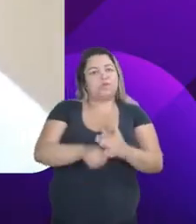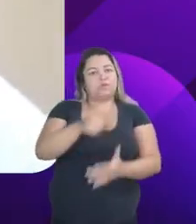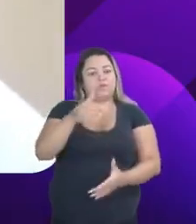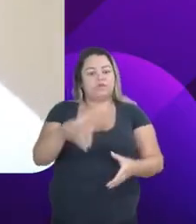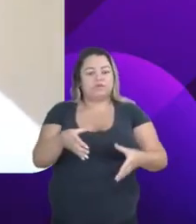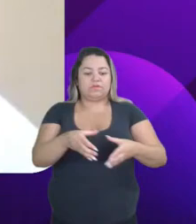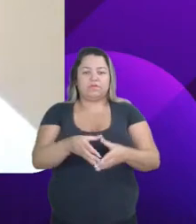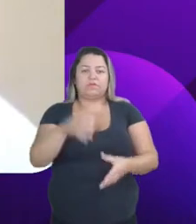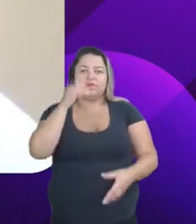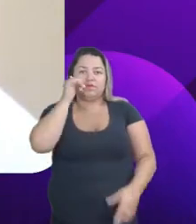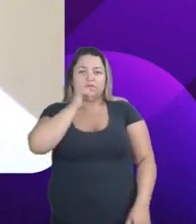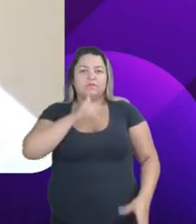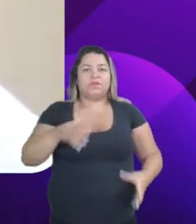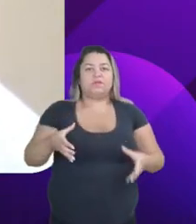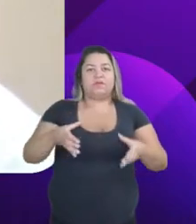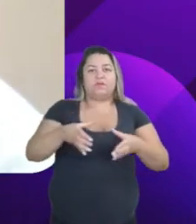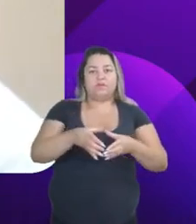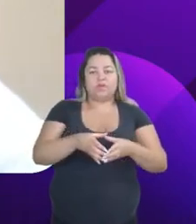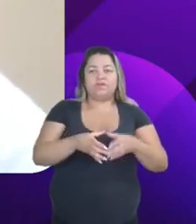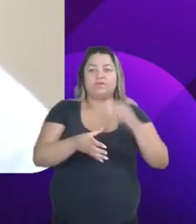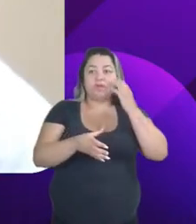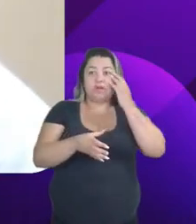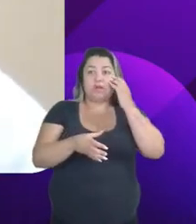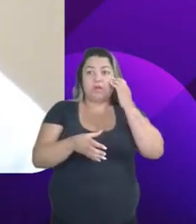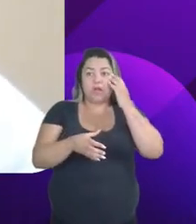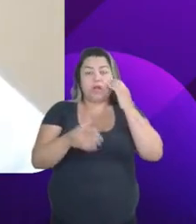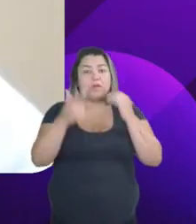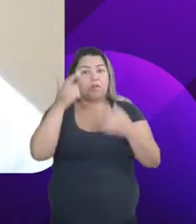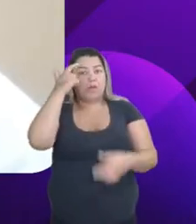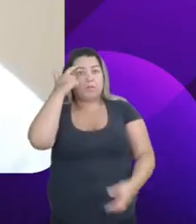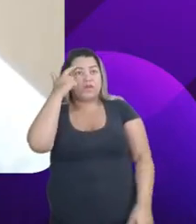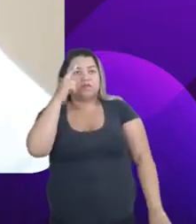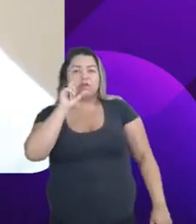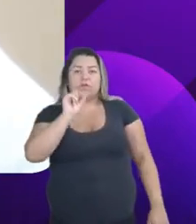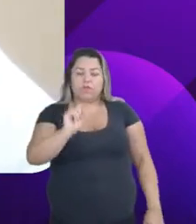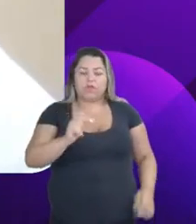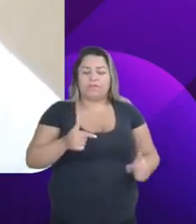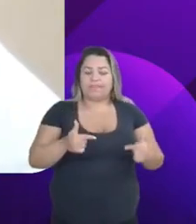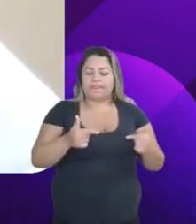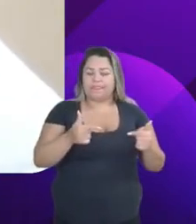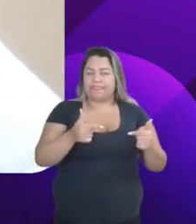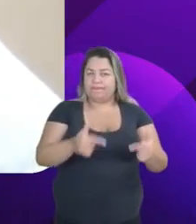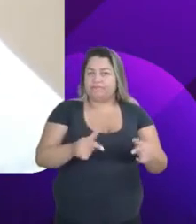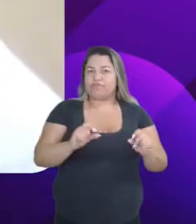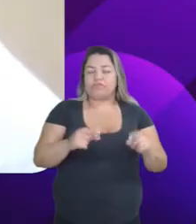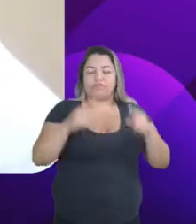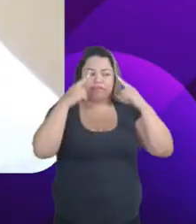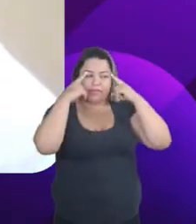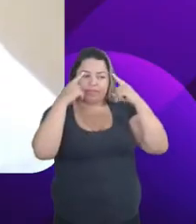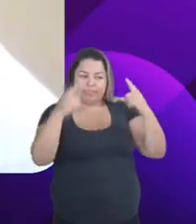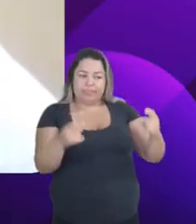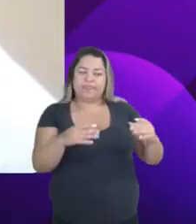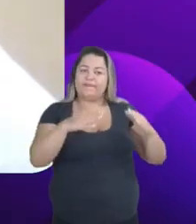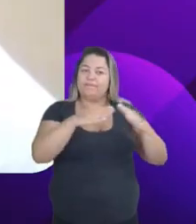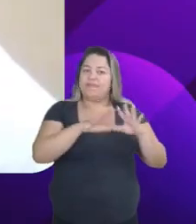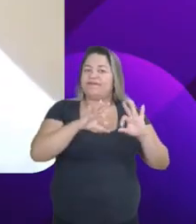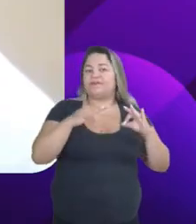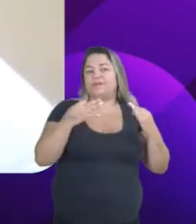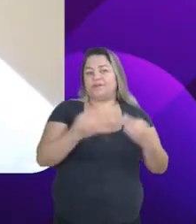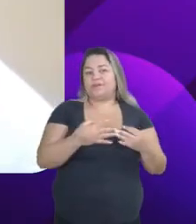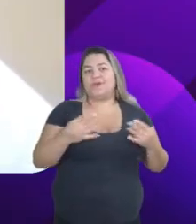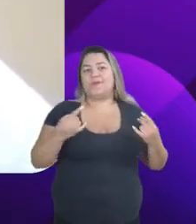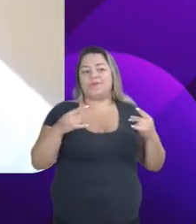mulheres da minha corporação. Mas para poder a gente pensar um pouco sobre o enfrentamento à violência doméstica e familiar contra a